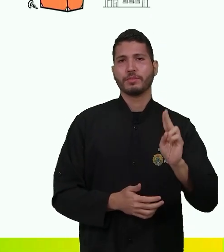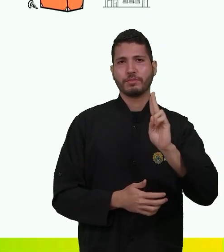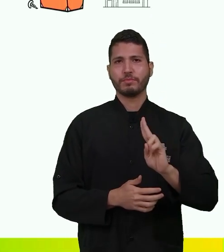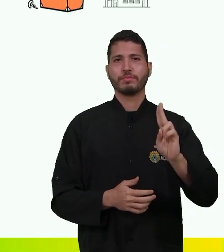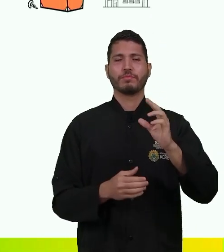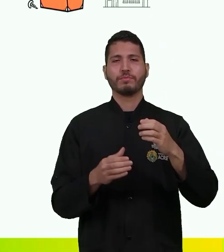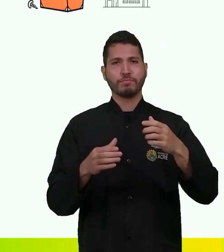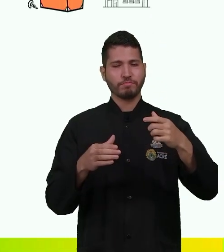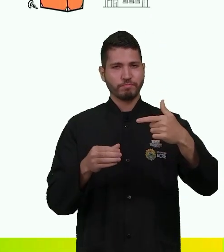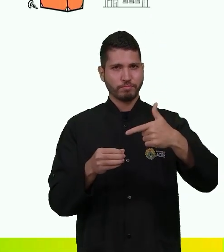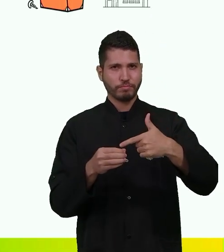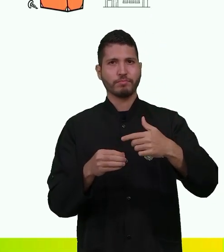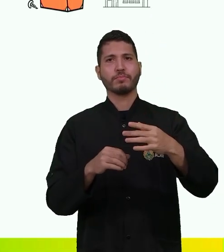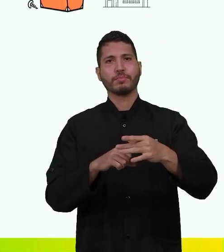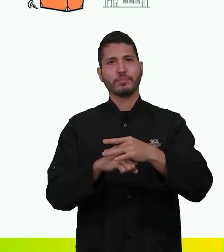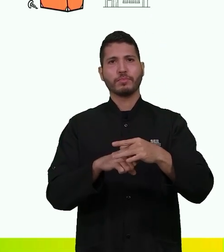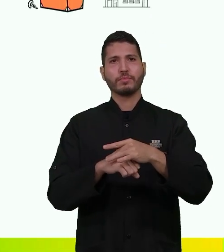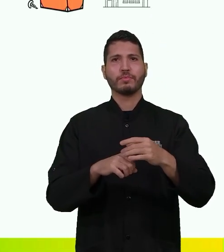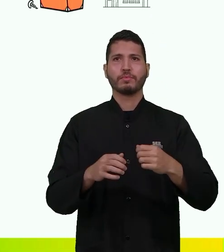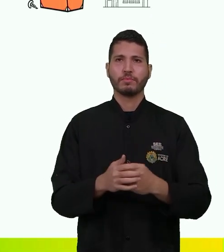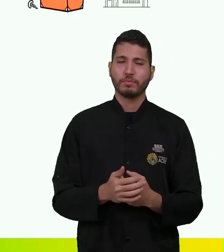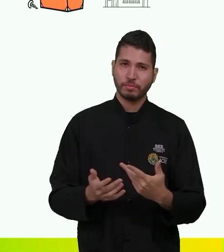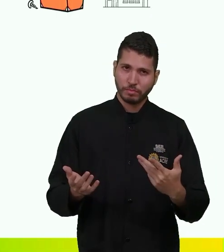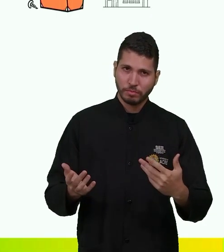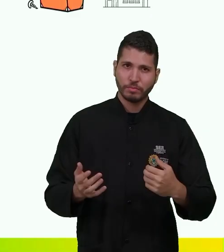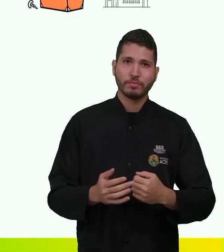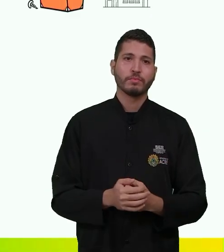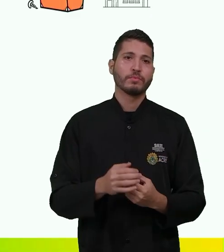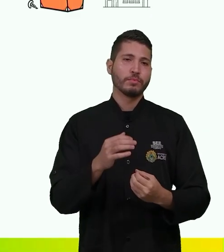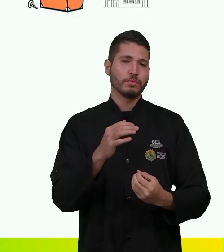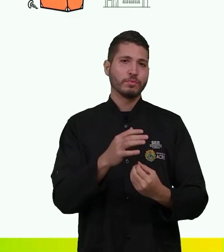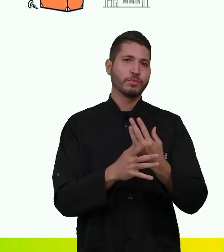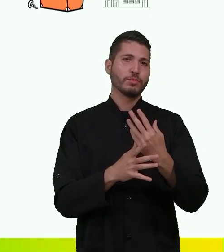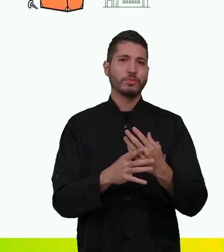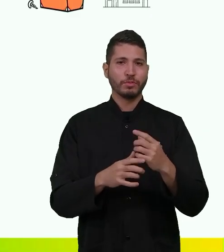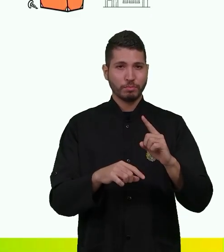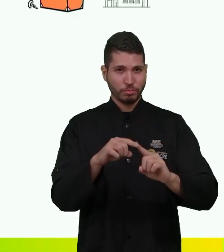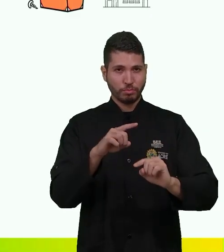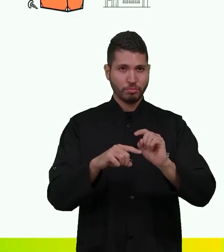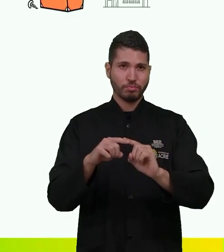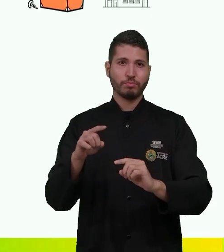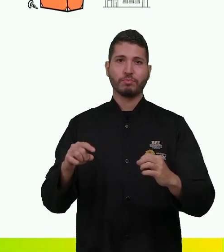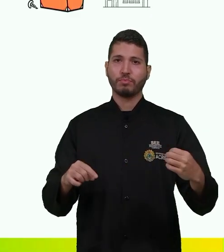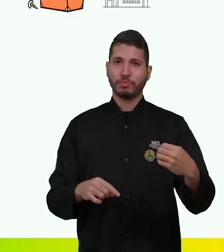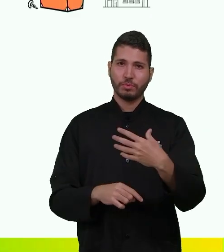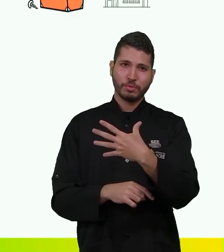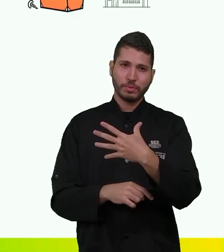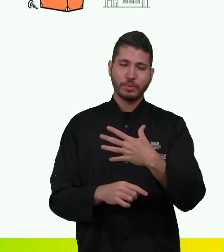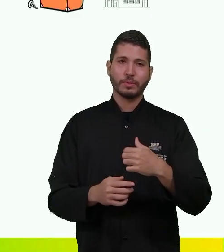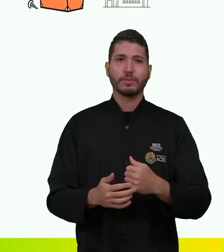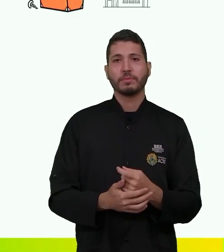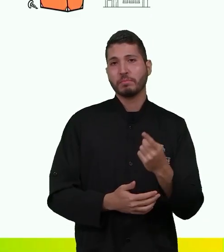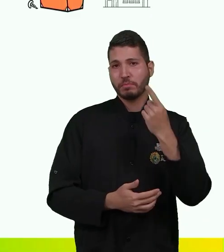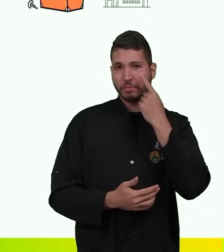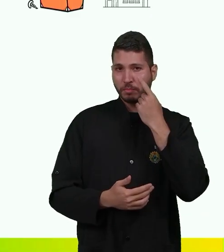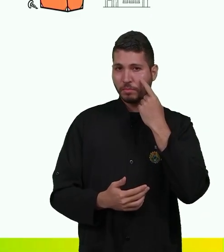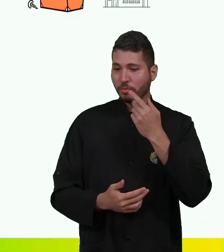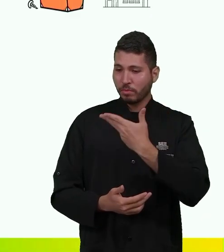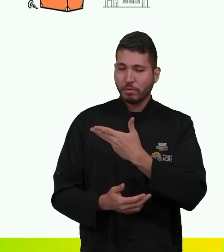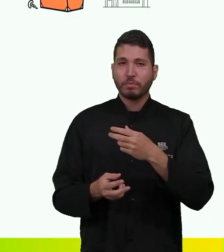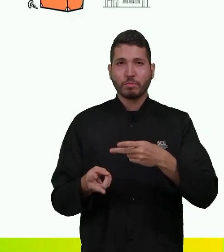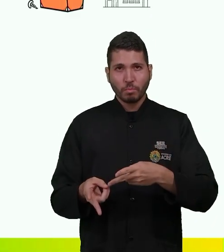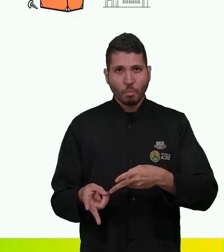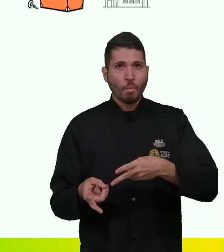também possibilitou o surgimento de novos produtos e a produção em massa. Olha só como que era extraído o